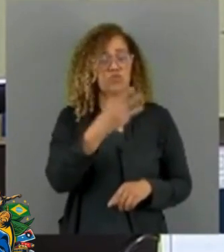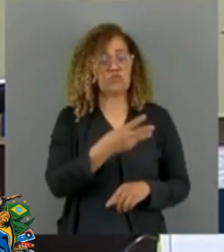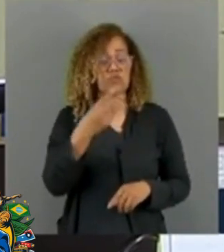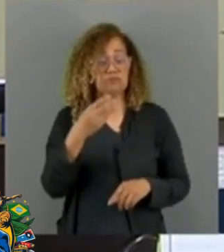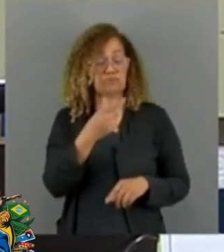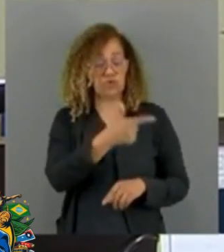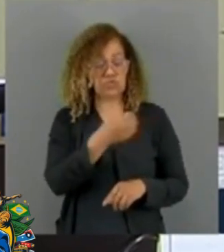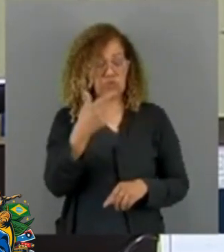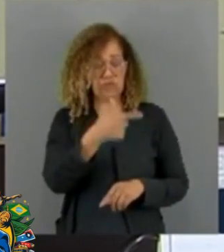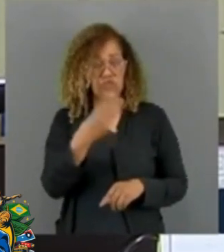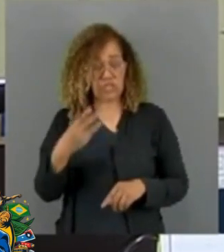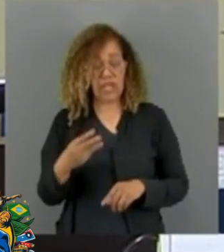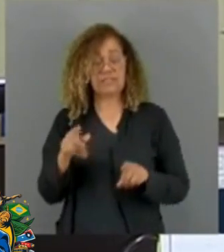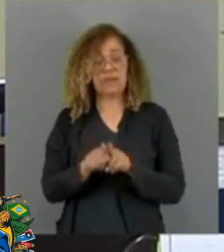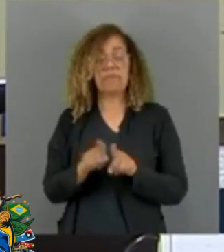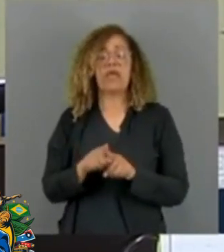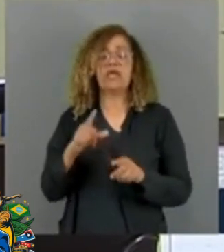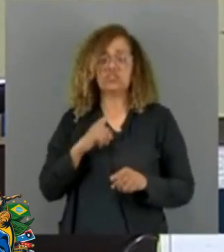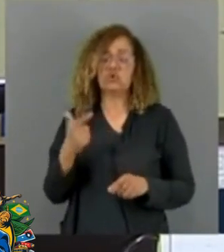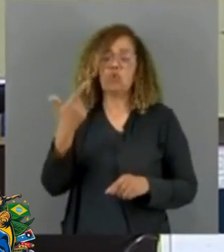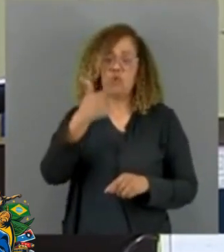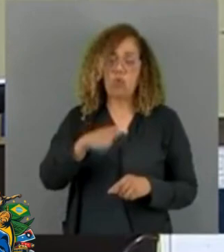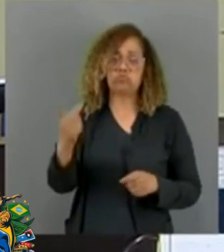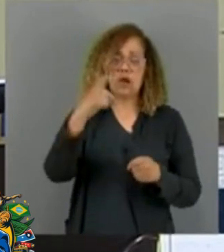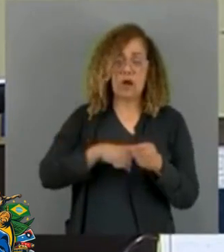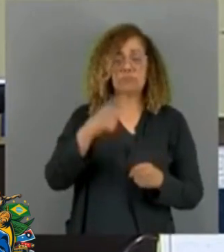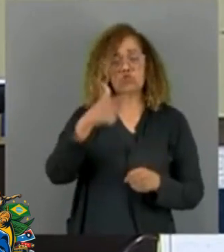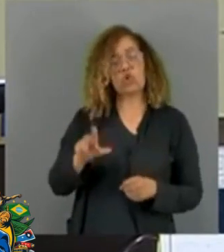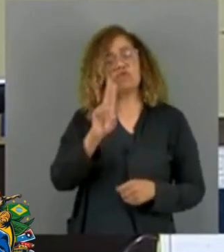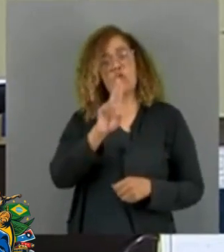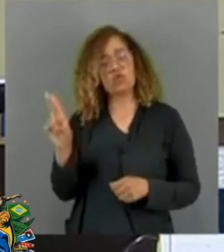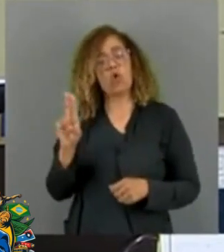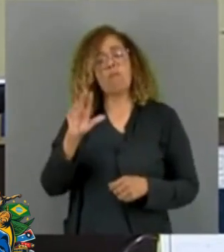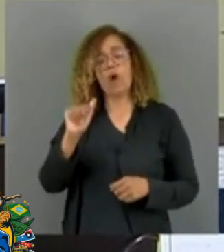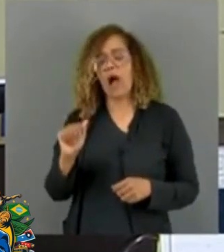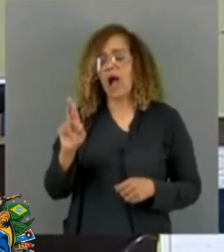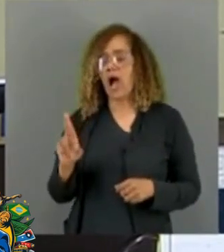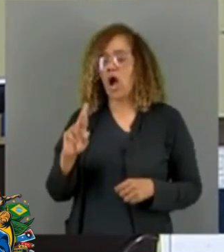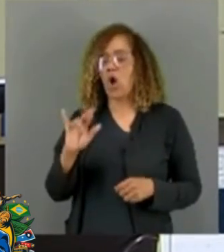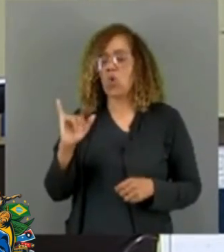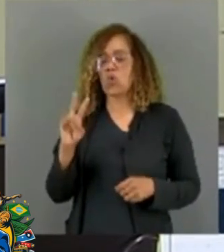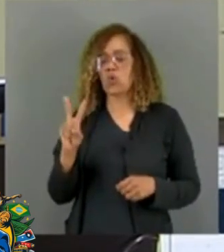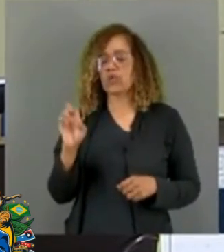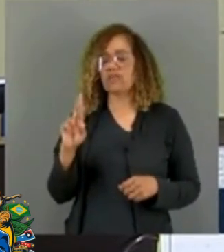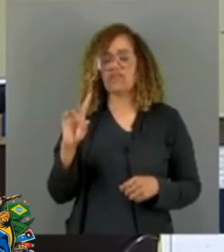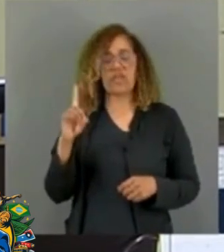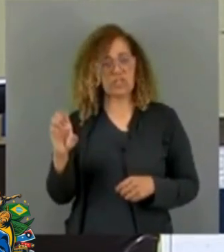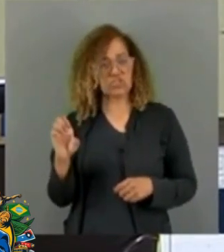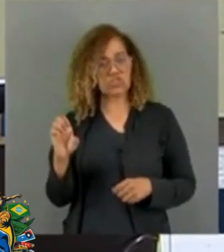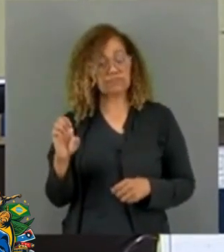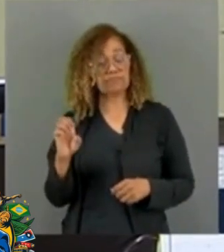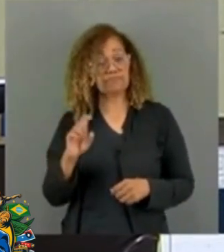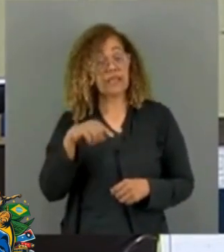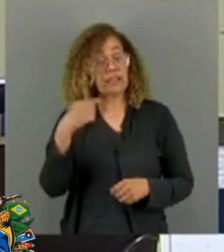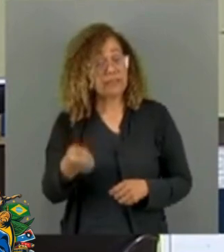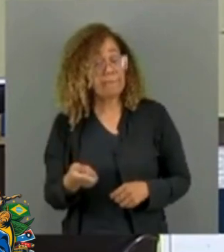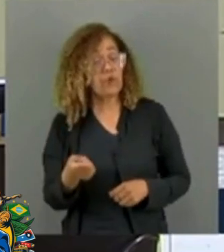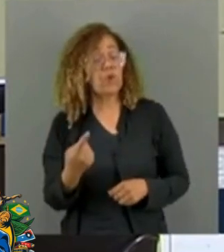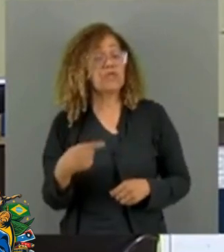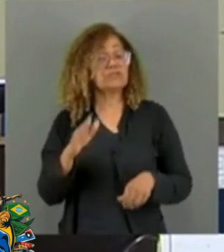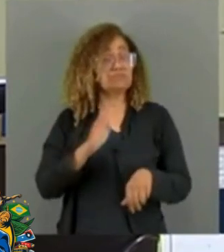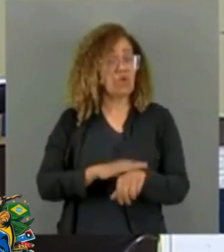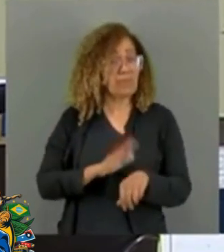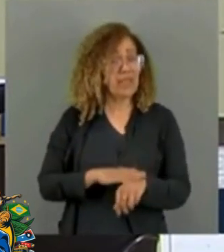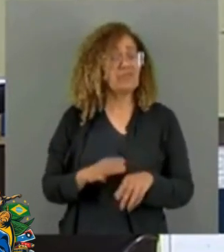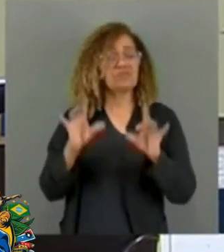Auriverde. Estivemos afiliados à Rede Jovem Pan por praticamente 7 anos, desde 2017, e chegamos a um momento